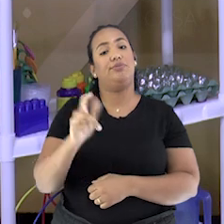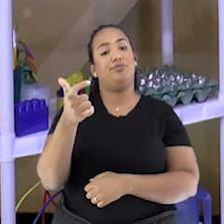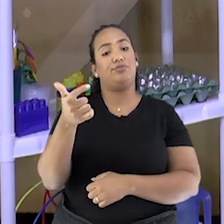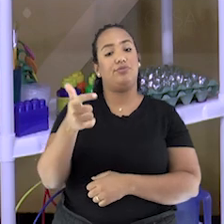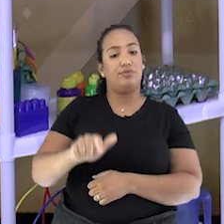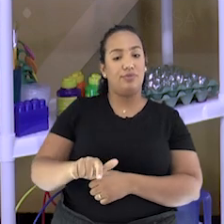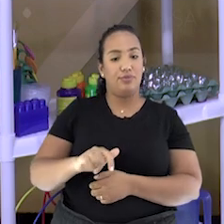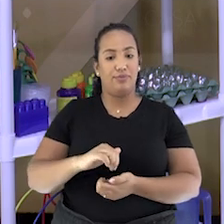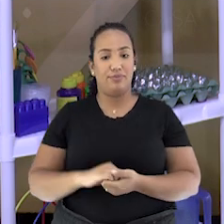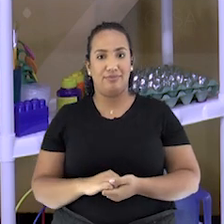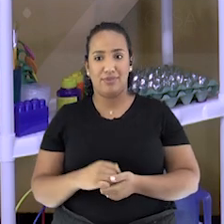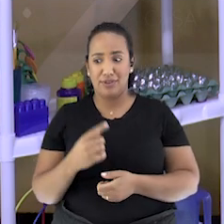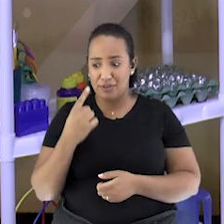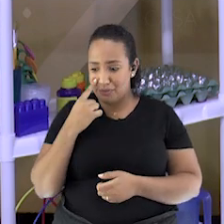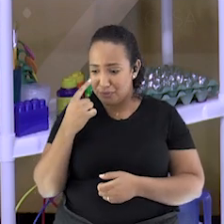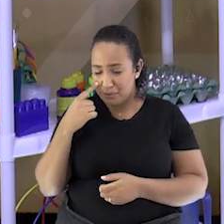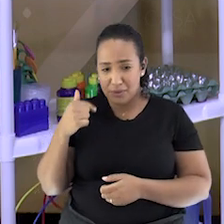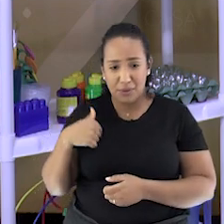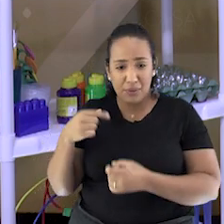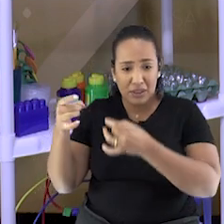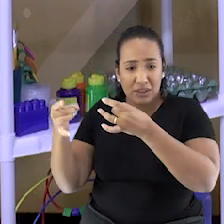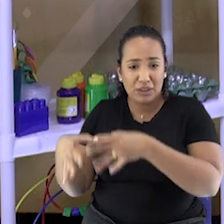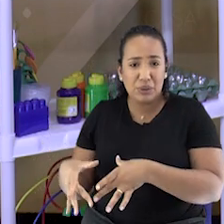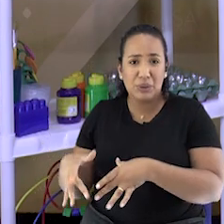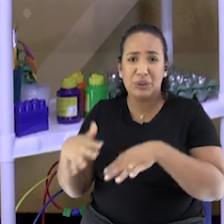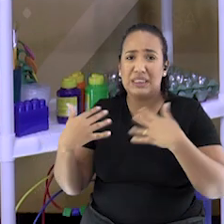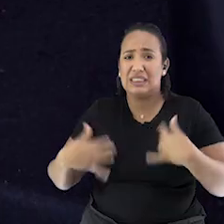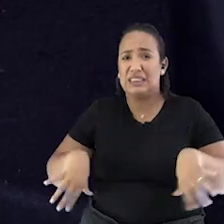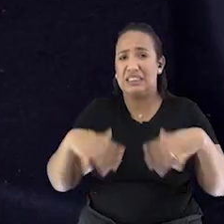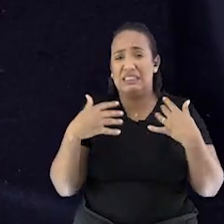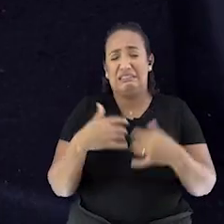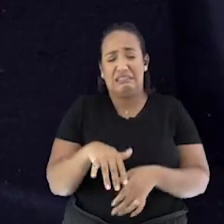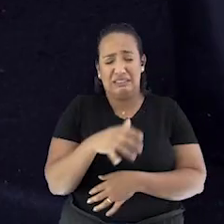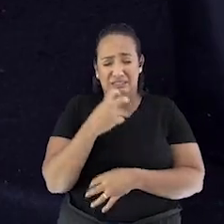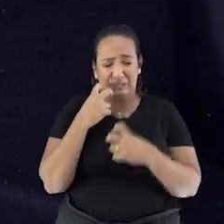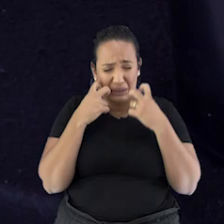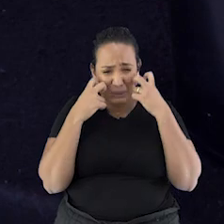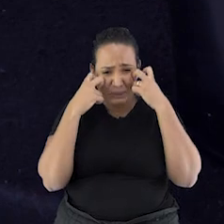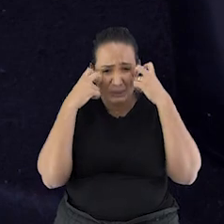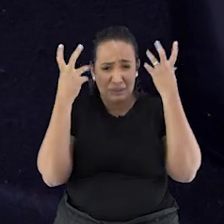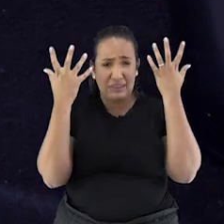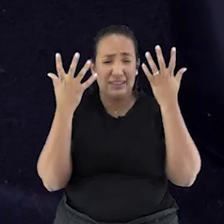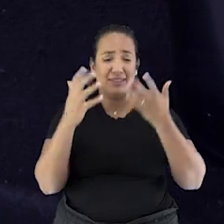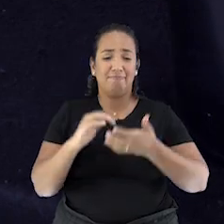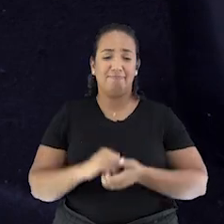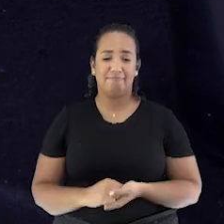Meu bem, joguei meu lixo ali no chão. Ai, que vergonha!